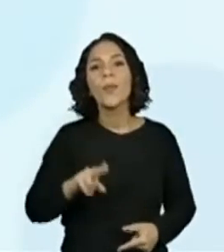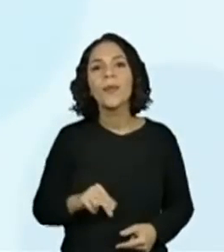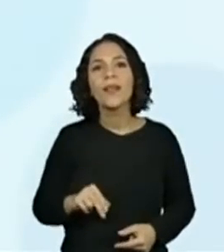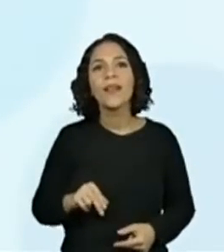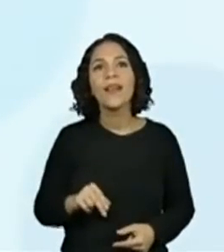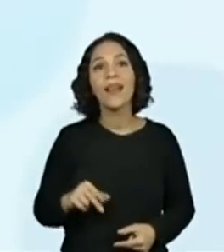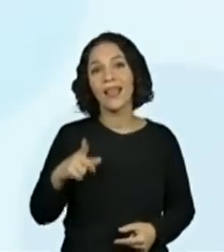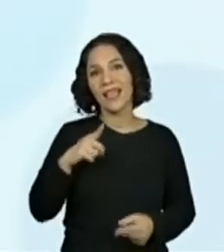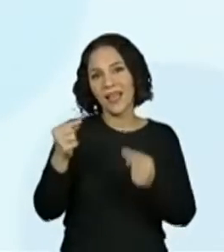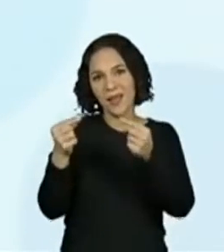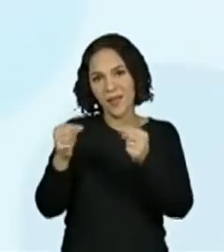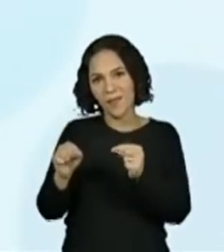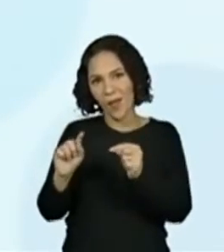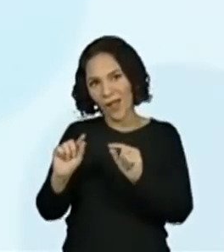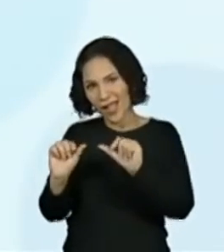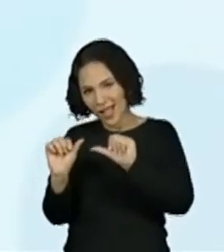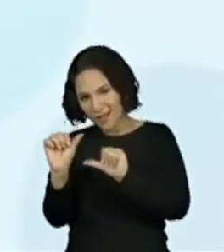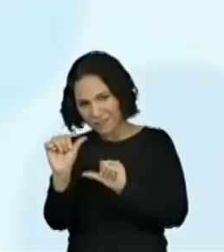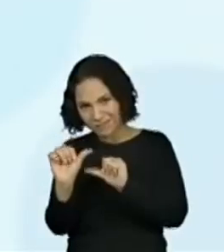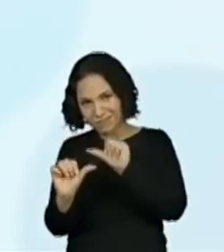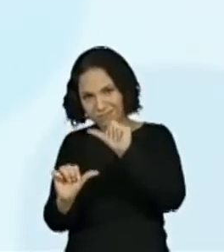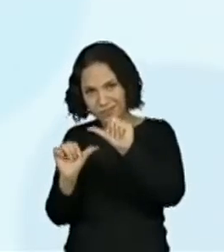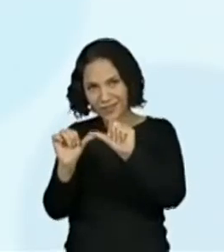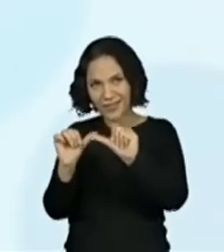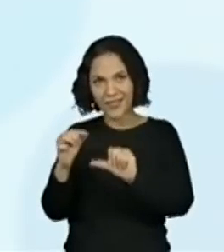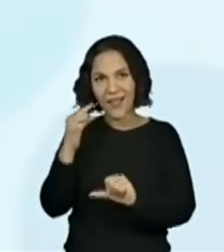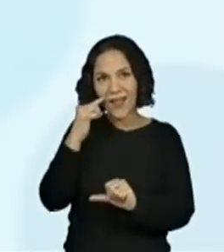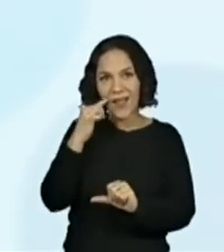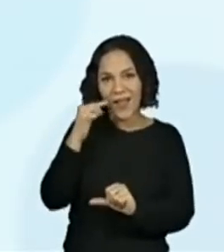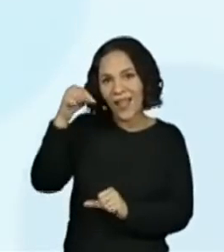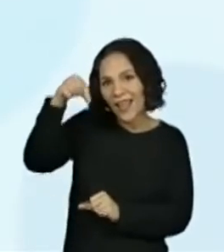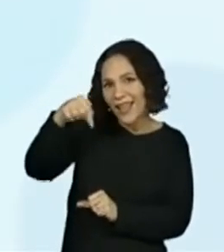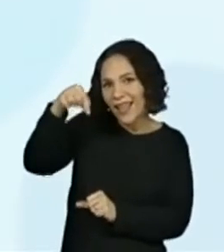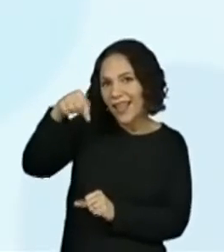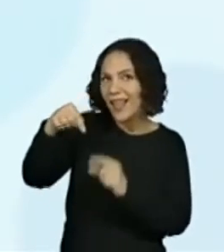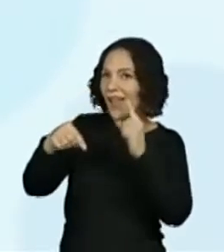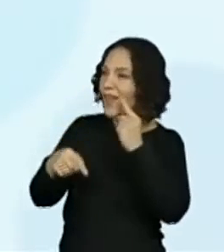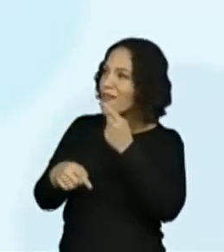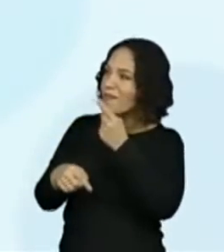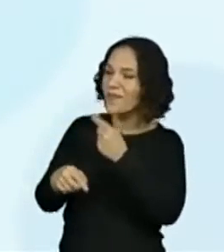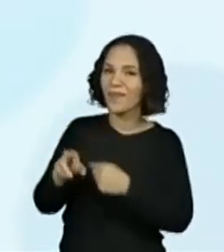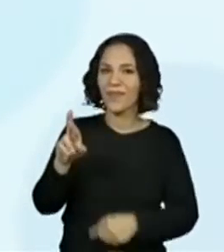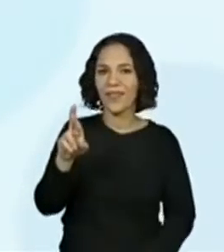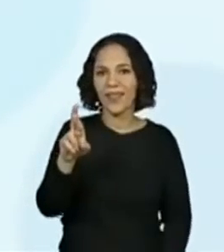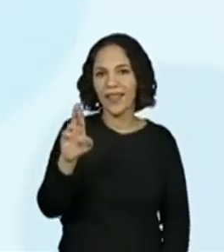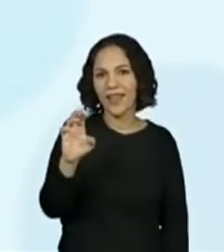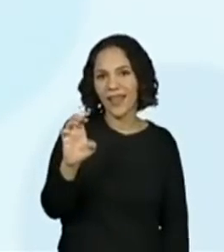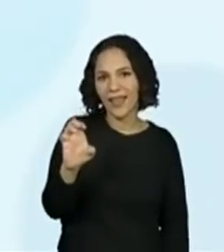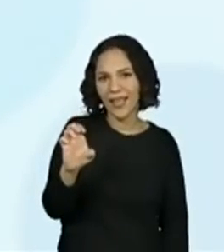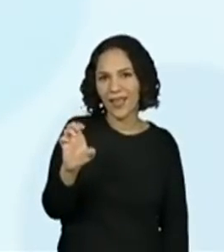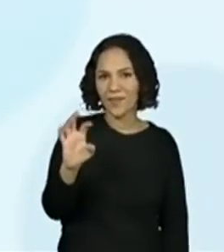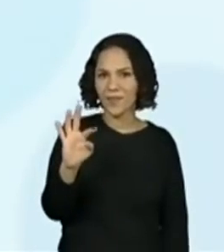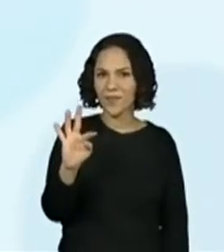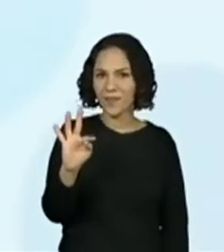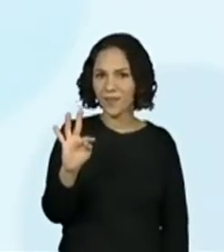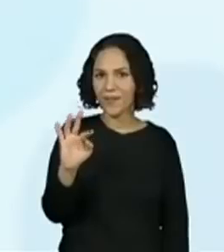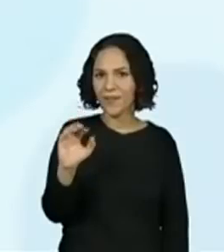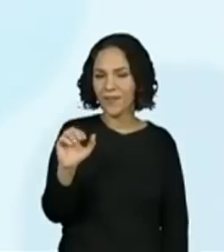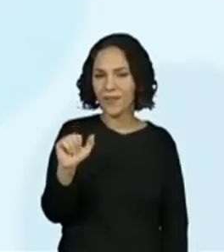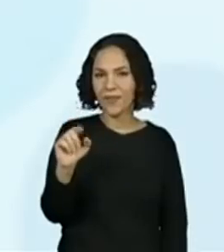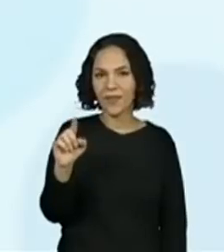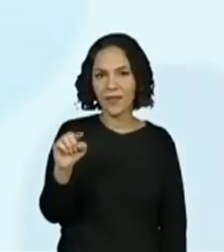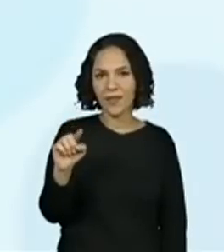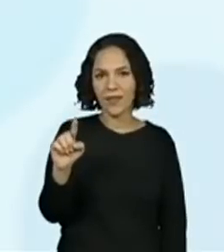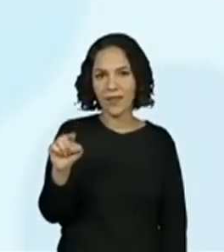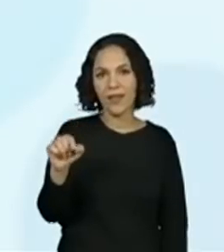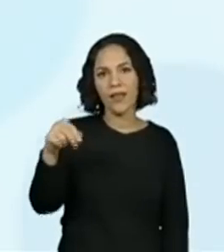aqui, né? A gente só troca o lugar. Na verdade, olha lá, a gente tem aqui